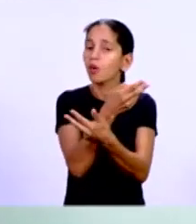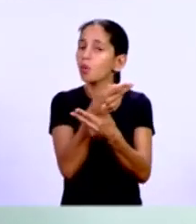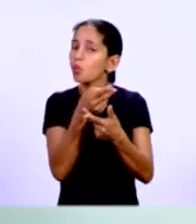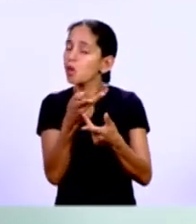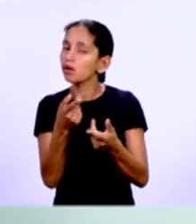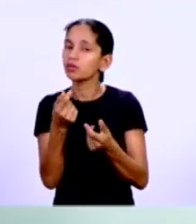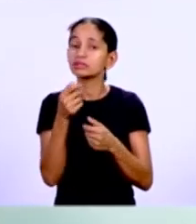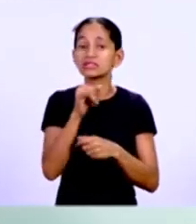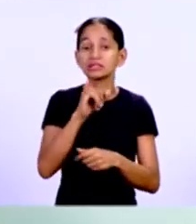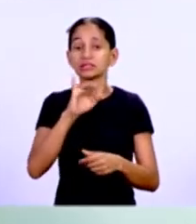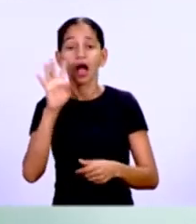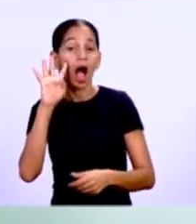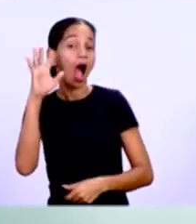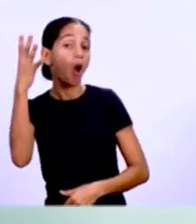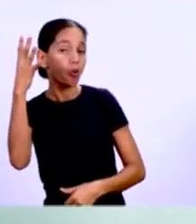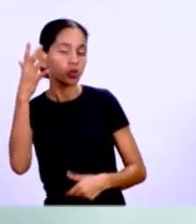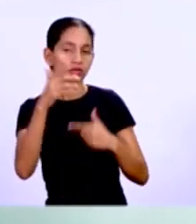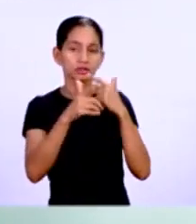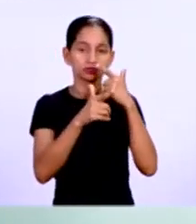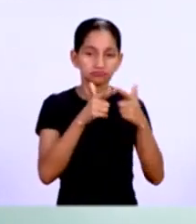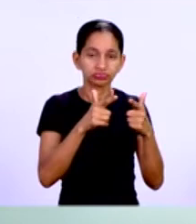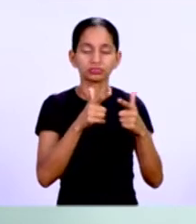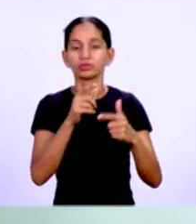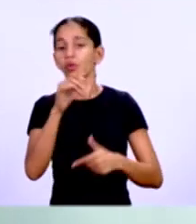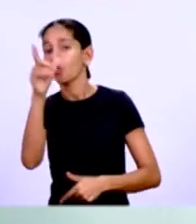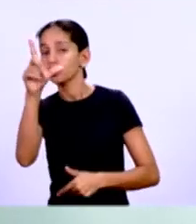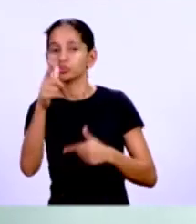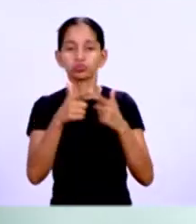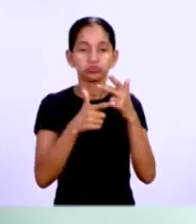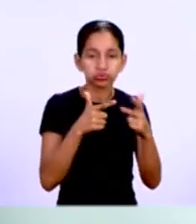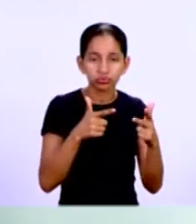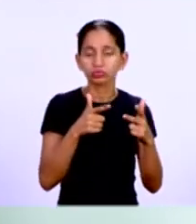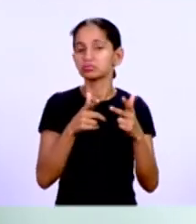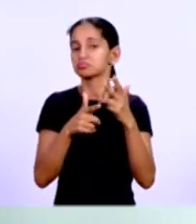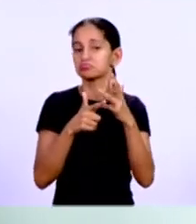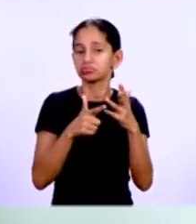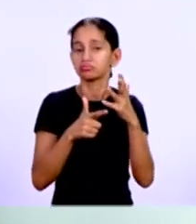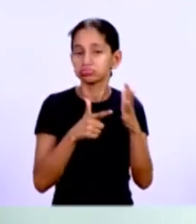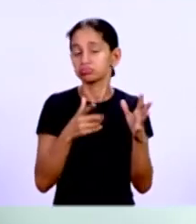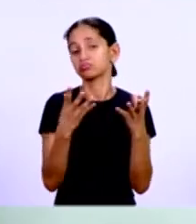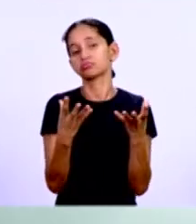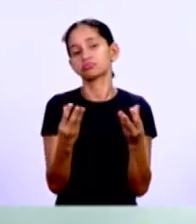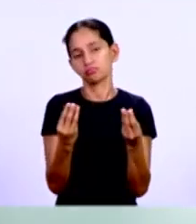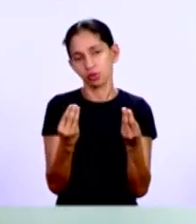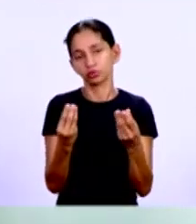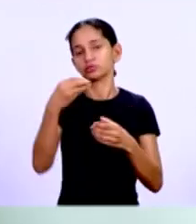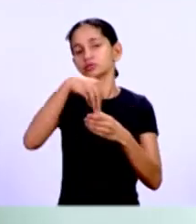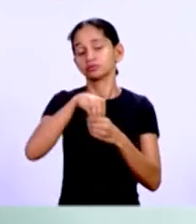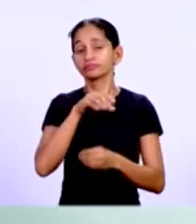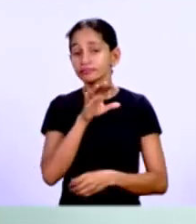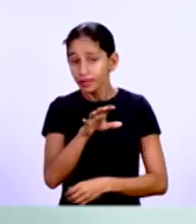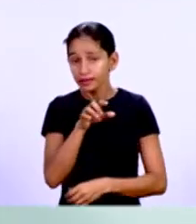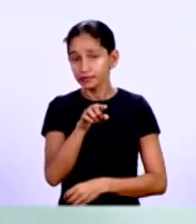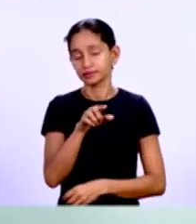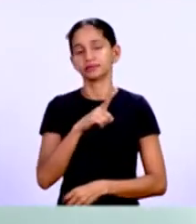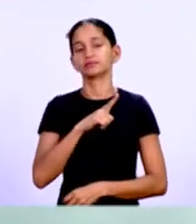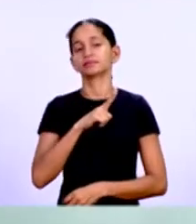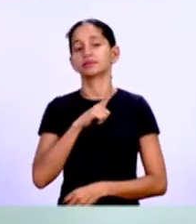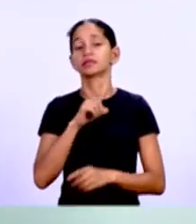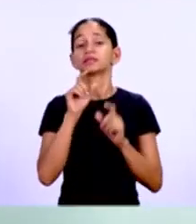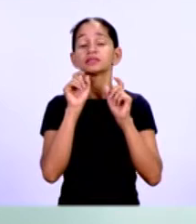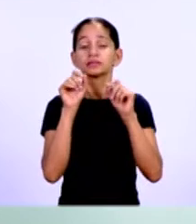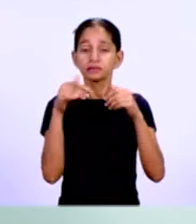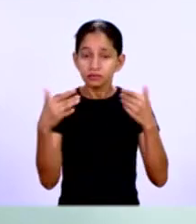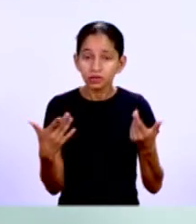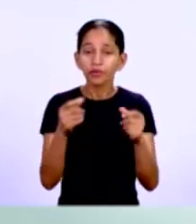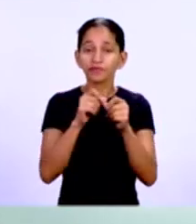vai fazer para prevenir a ocorrência do que te ameaça. Então, a mitigação é fazer o